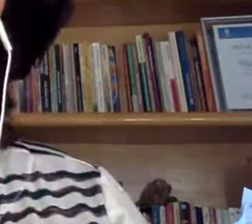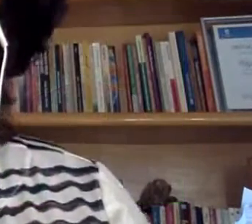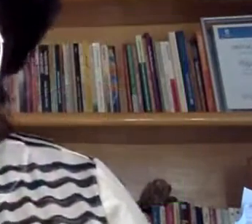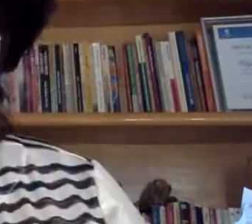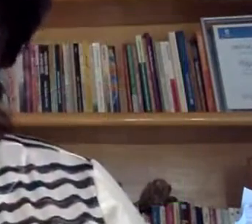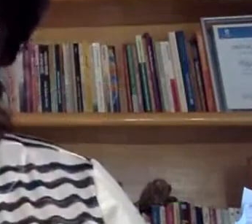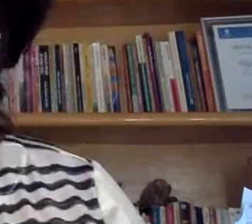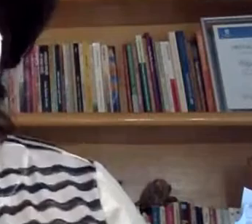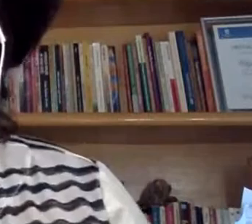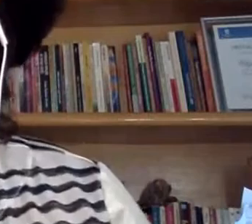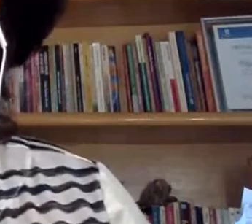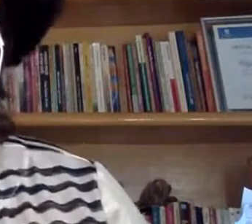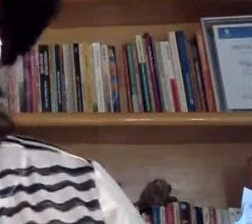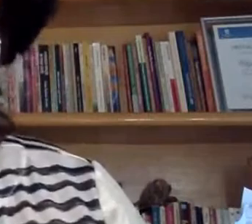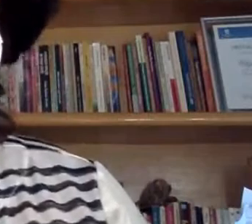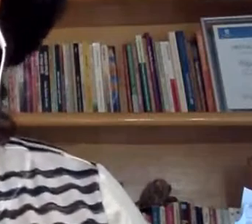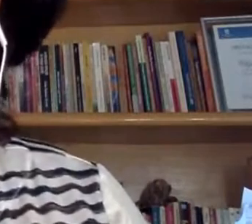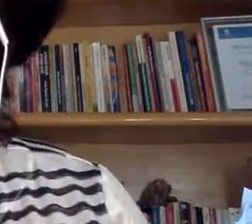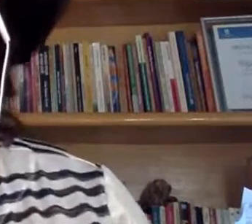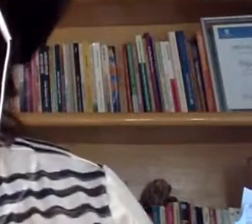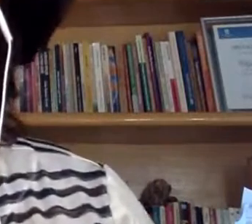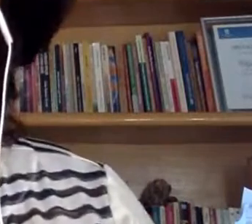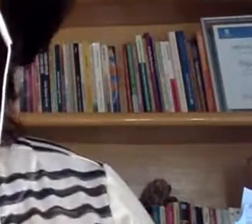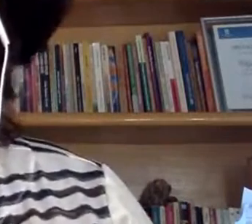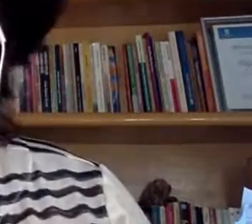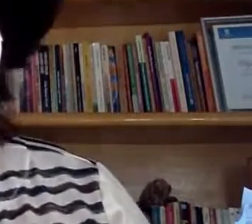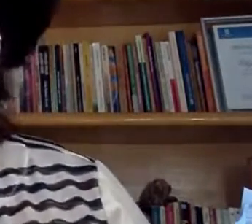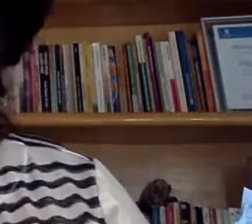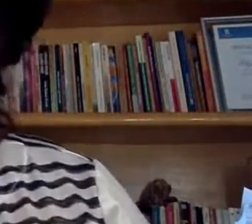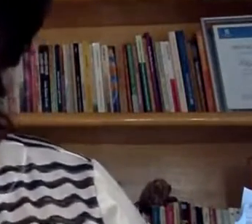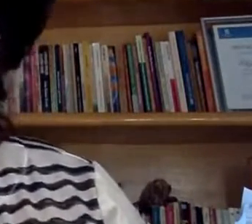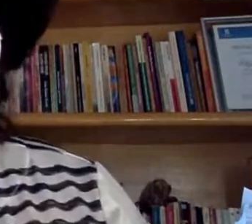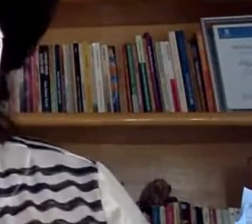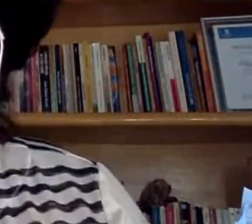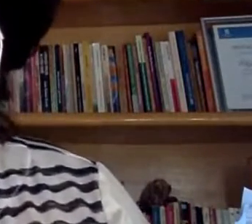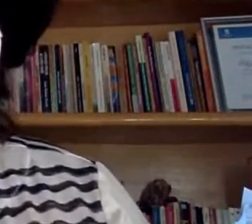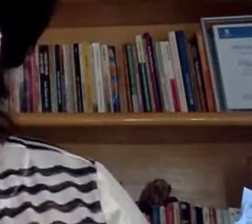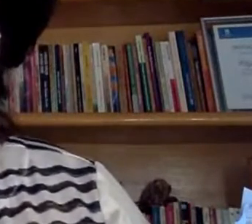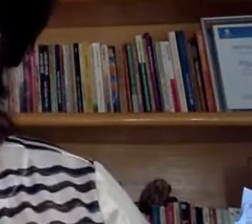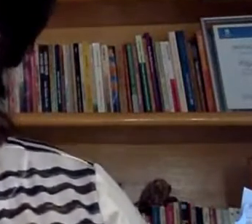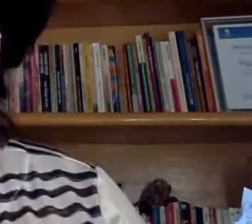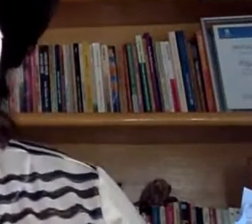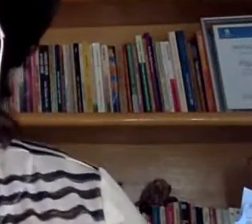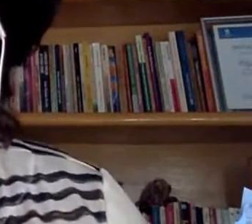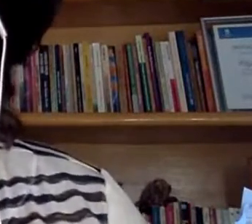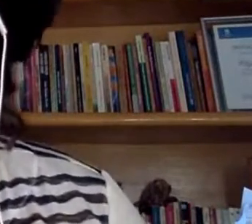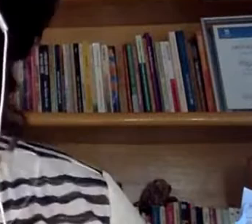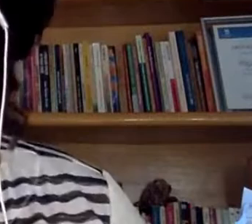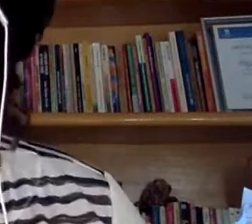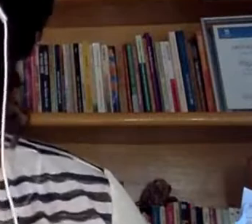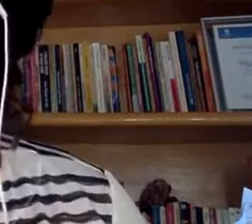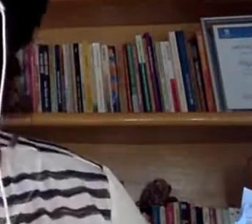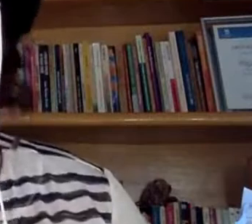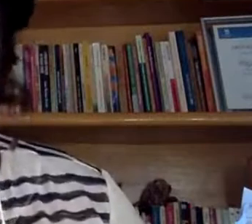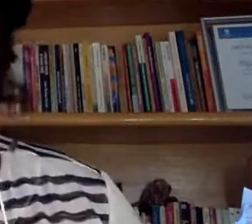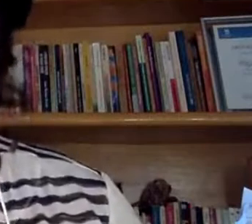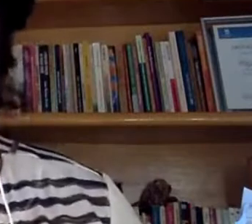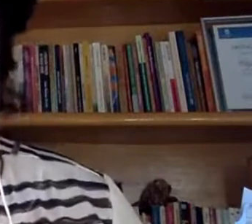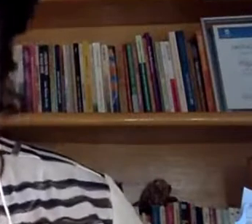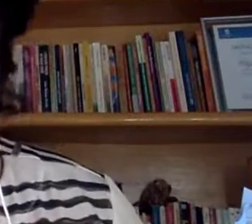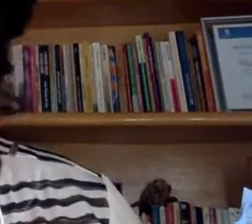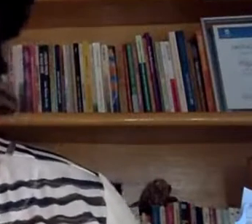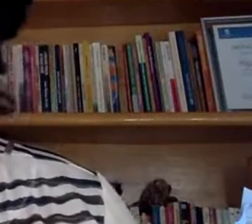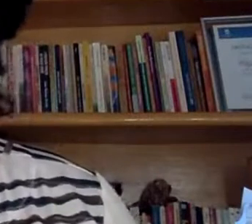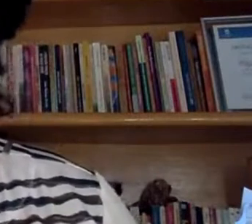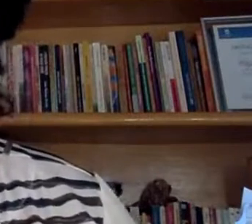que vinha acontecendo, né, que seja mais agravado. Entretanto, a violência contra a mulher ela precisa ser